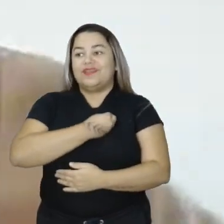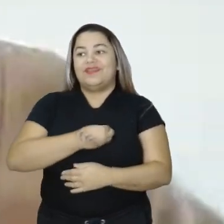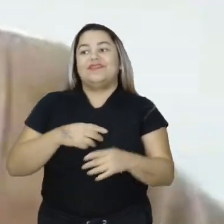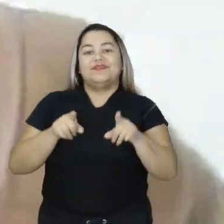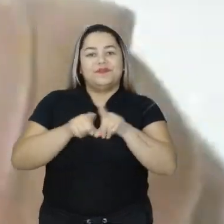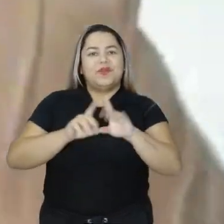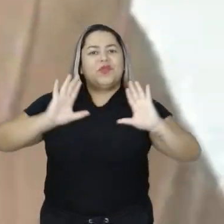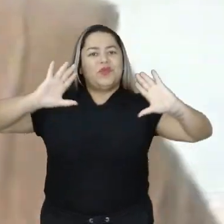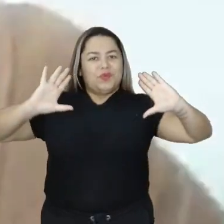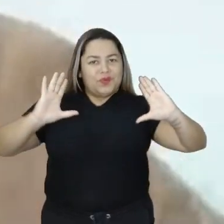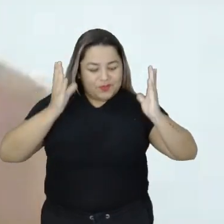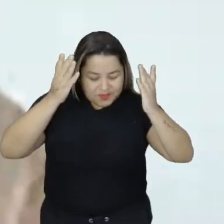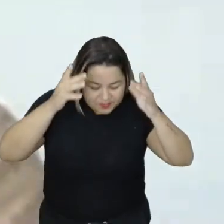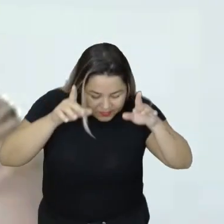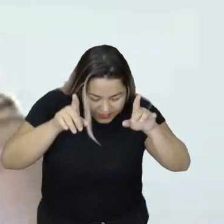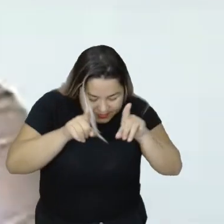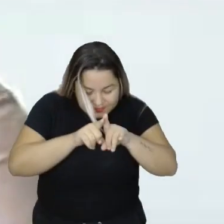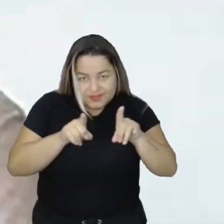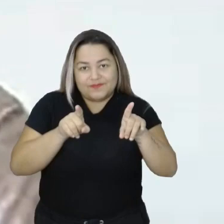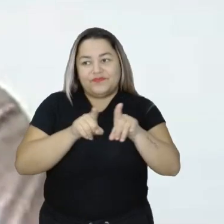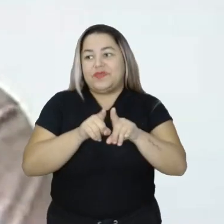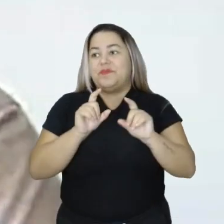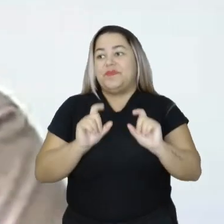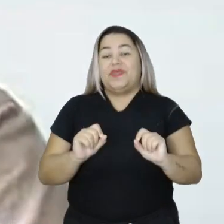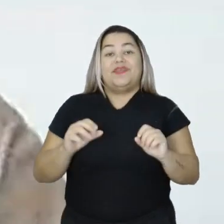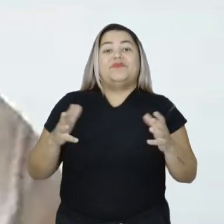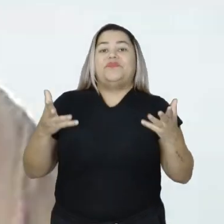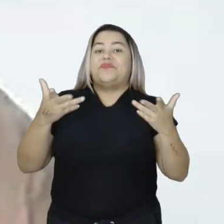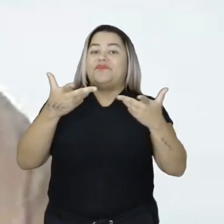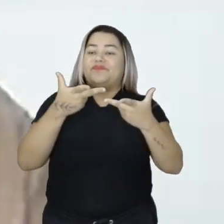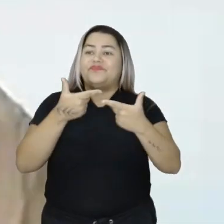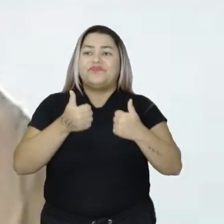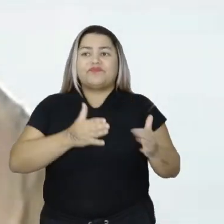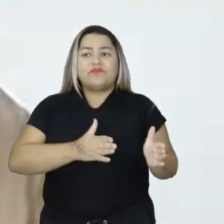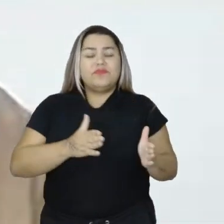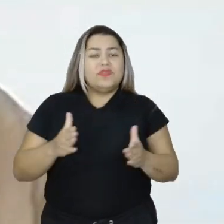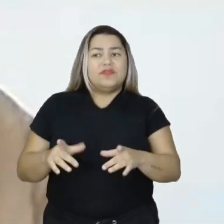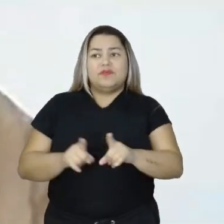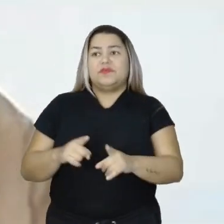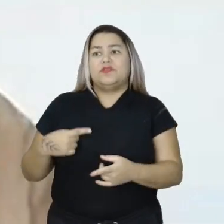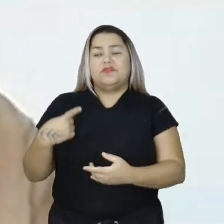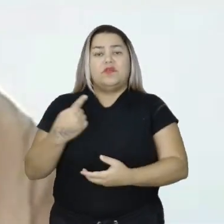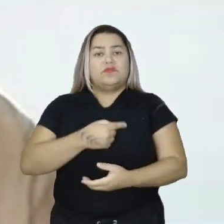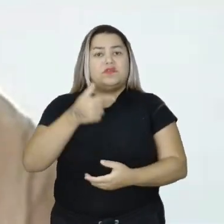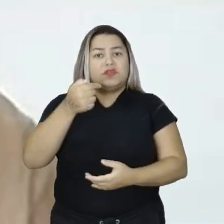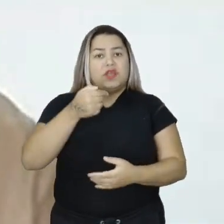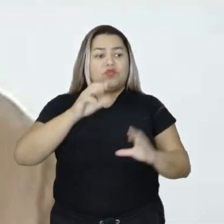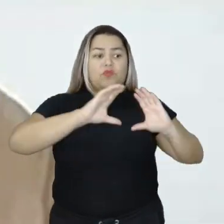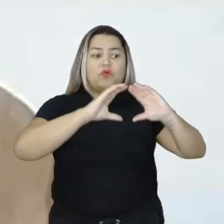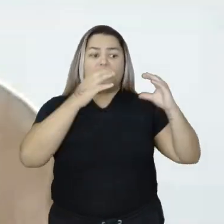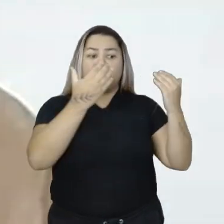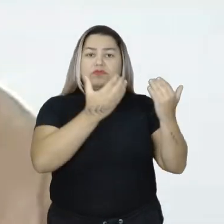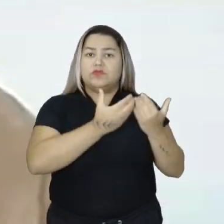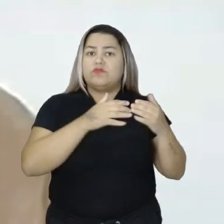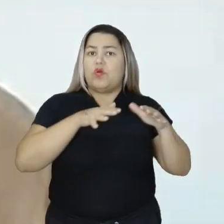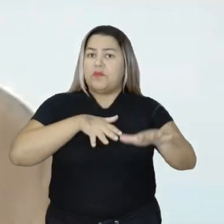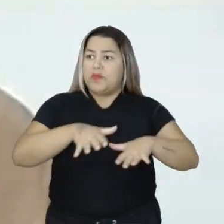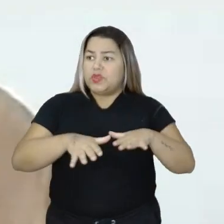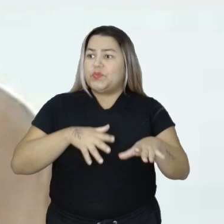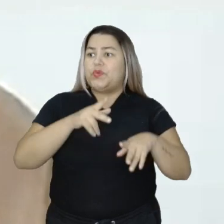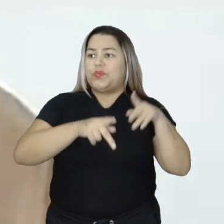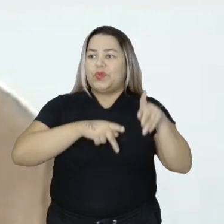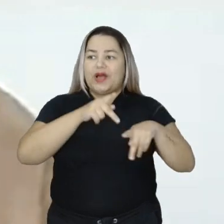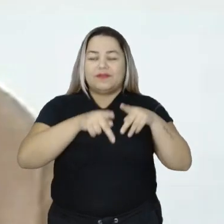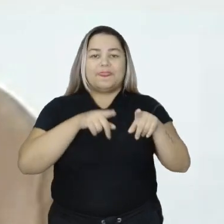ainda comemorando, então, esse fantástico processo que foi o nosso 7º Congresso da Central de Movimentos Populares, que